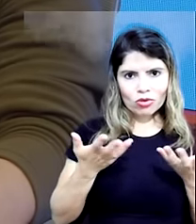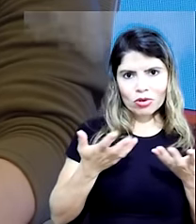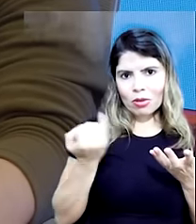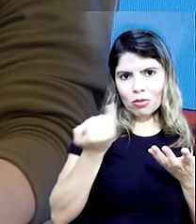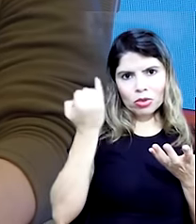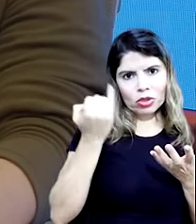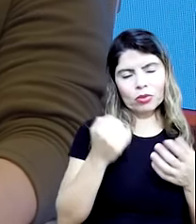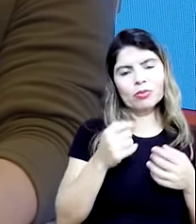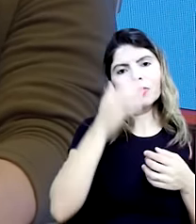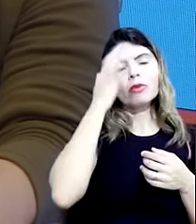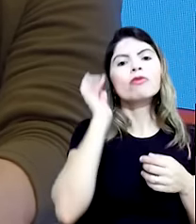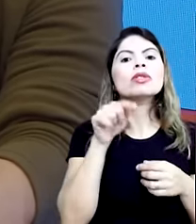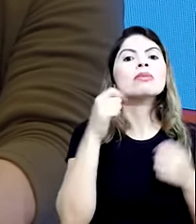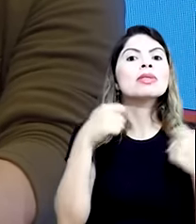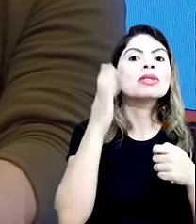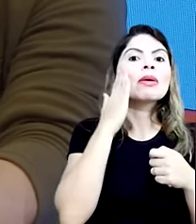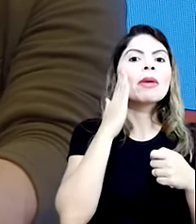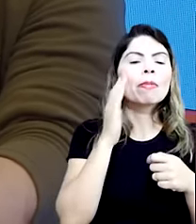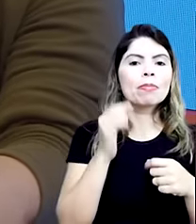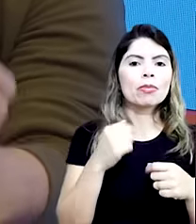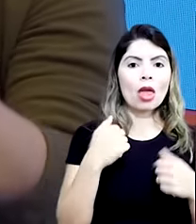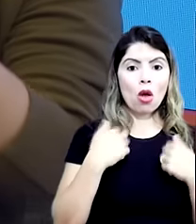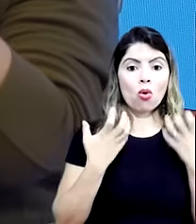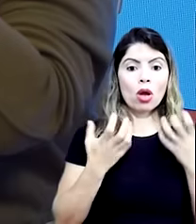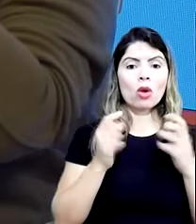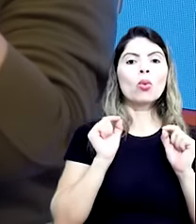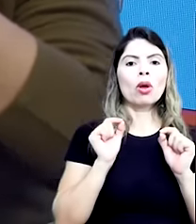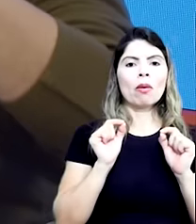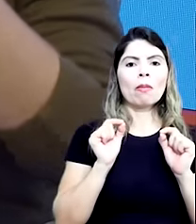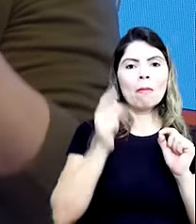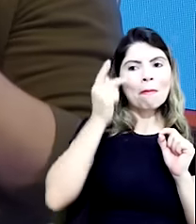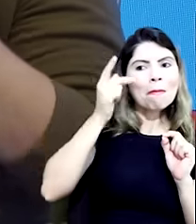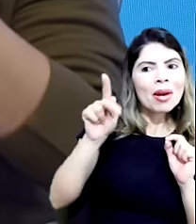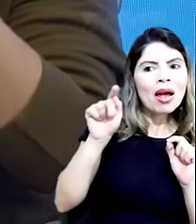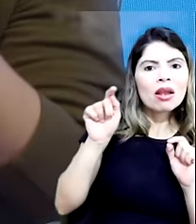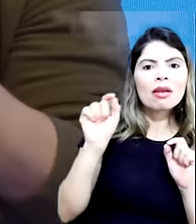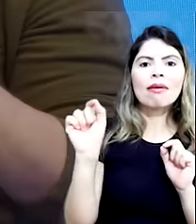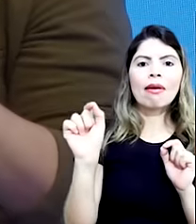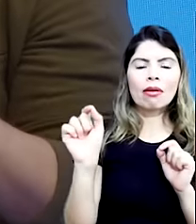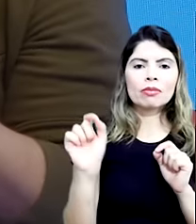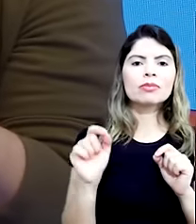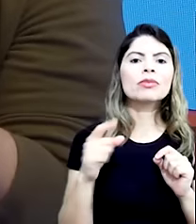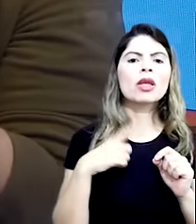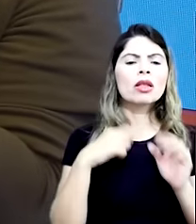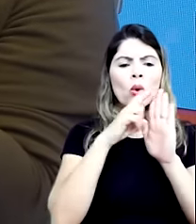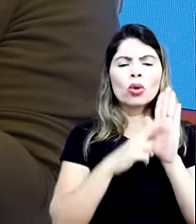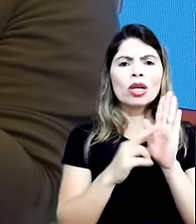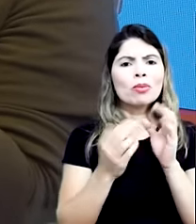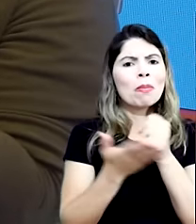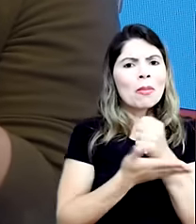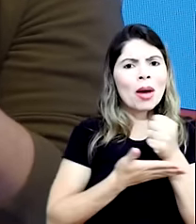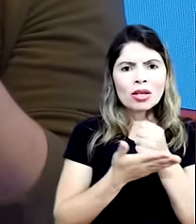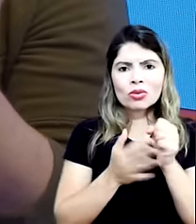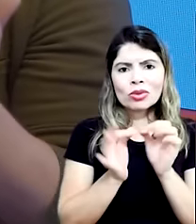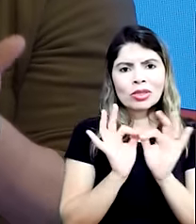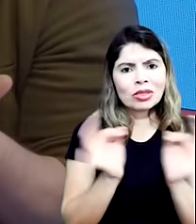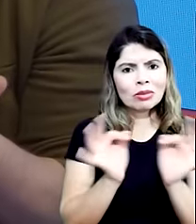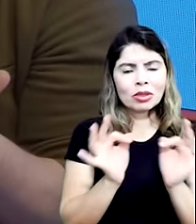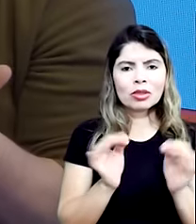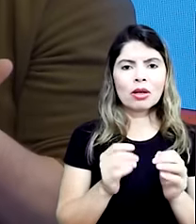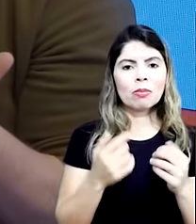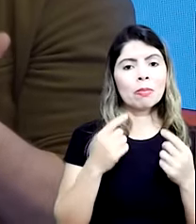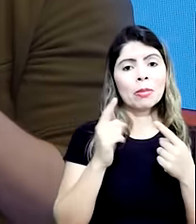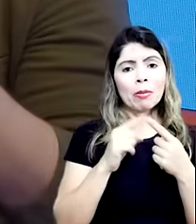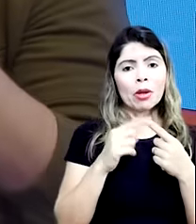quem você quer quando a gente fala de roteiro tem uma estrutura muito básica né Existem várias formas de fazer mas de forma muito básica uma